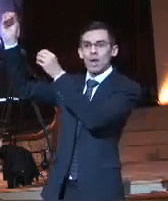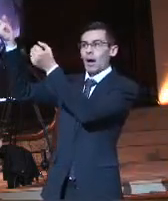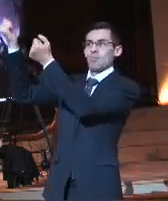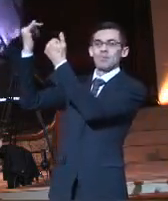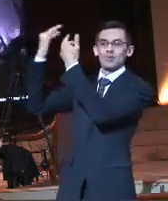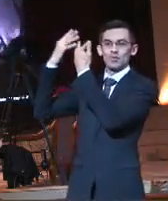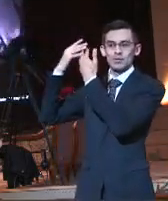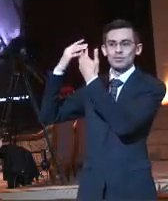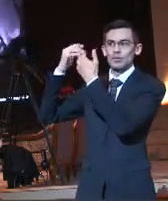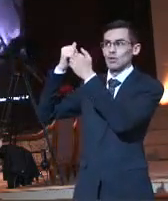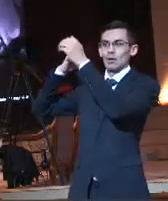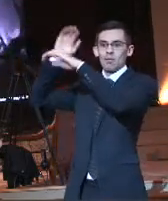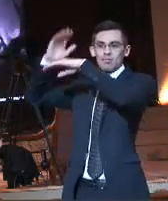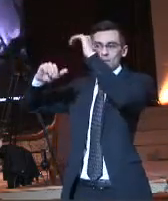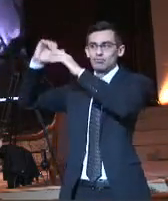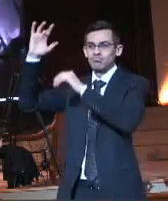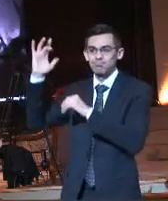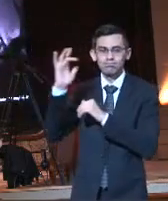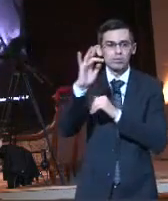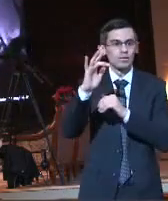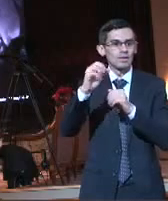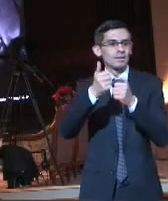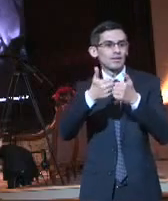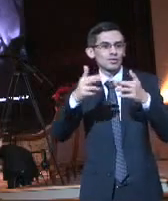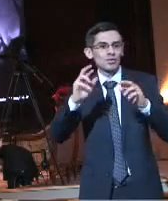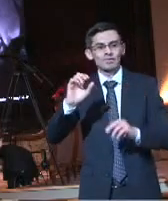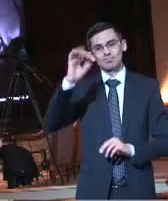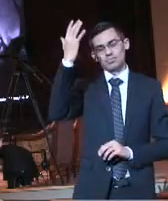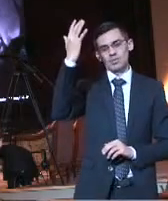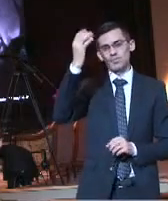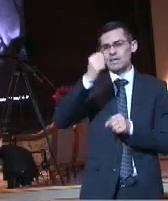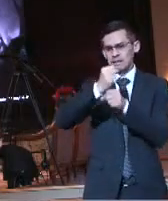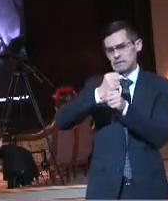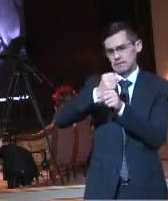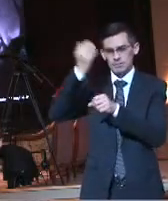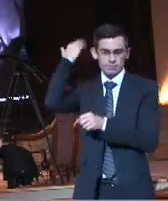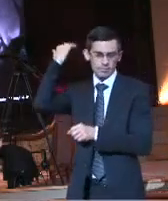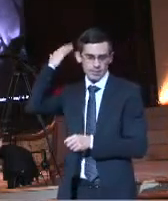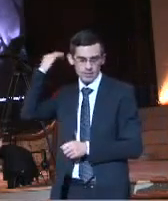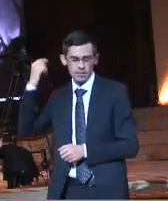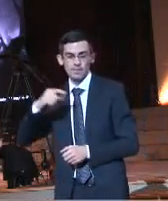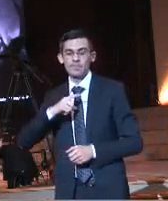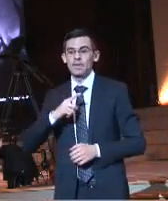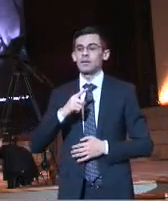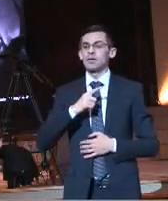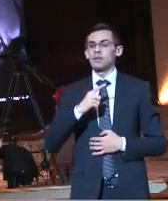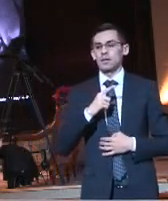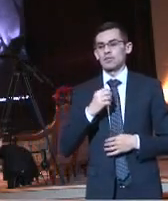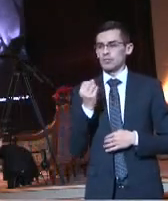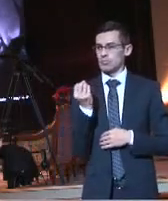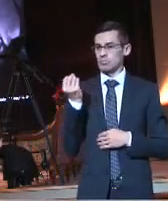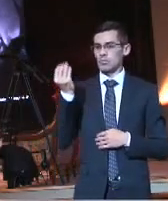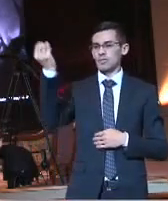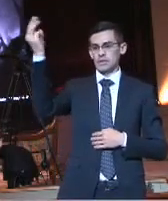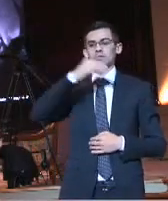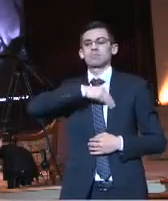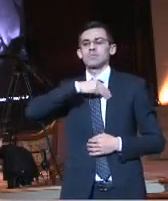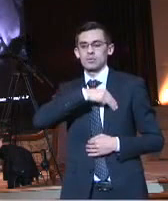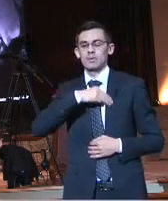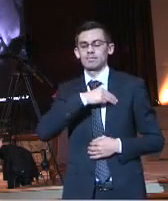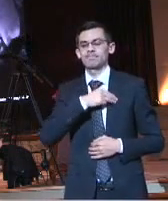é suficiente. Há vários anos atrás, eu estava indo para uma viagem